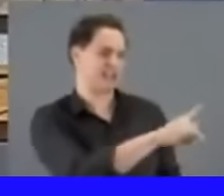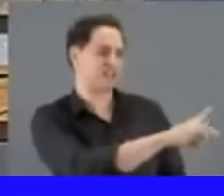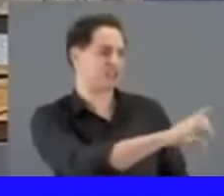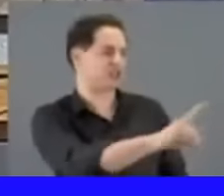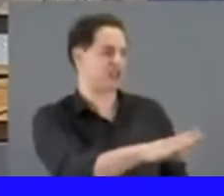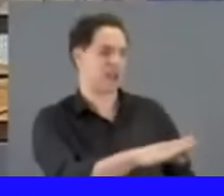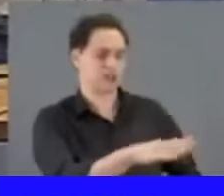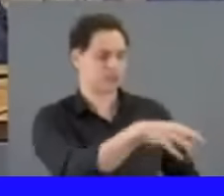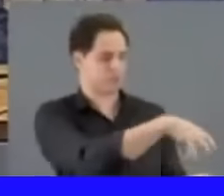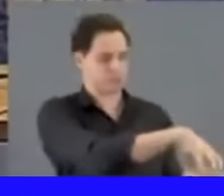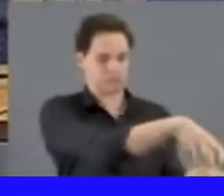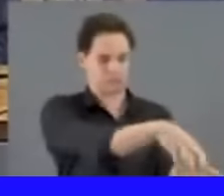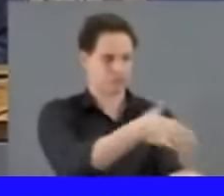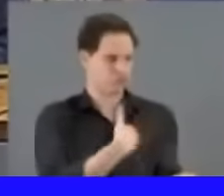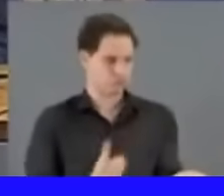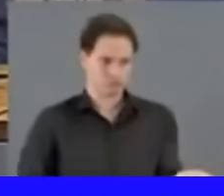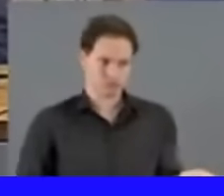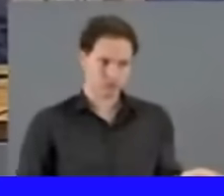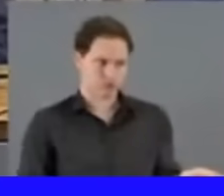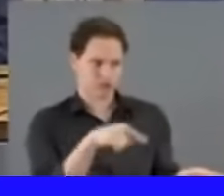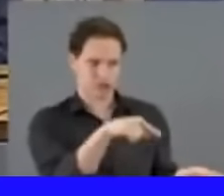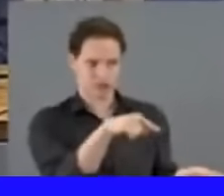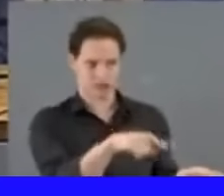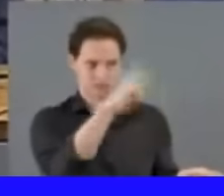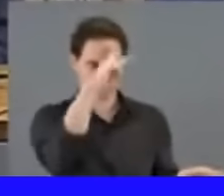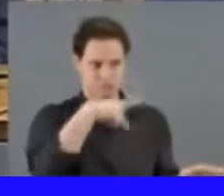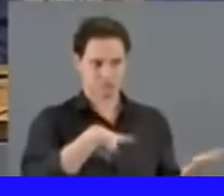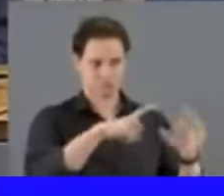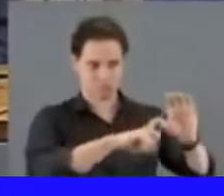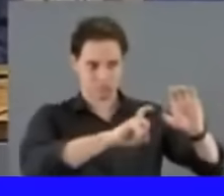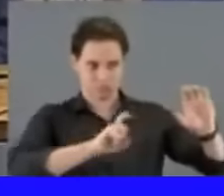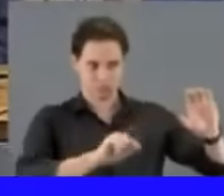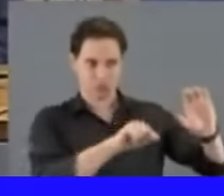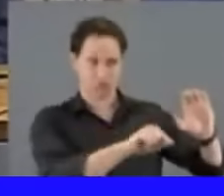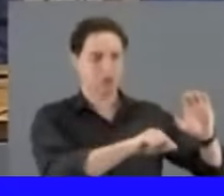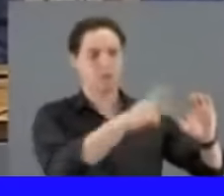é do controle interno de cada órgão, quem que ele determina que patente, quem que vai receber aquela informação.